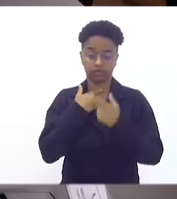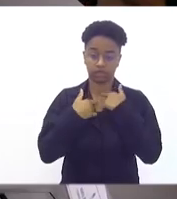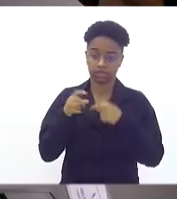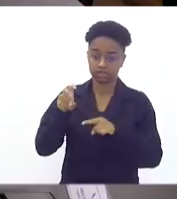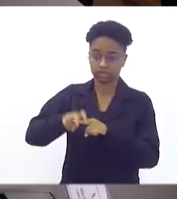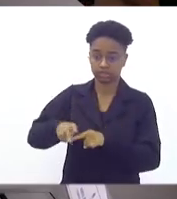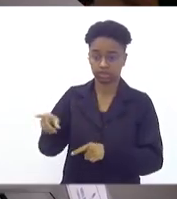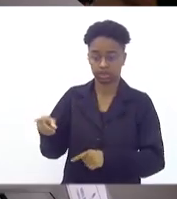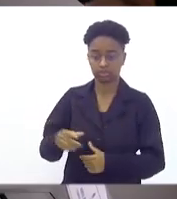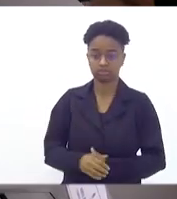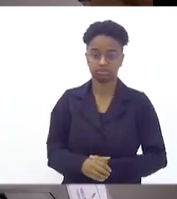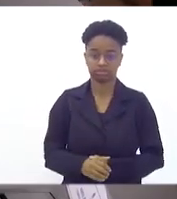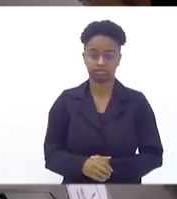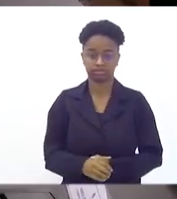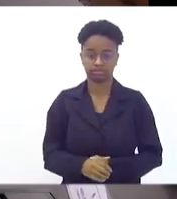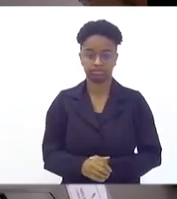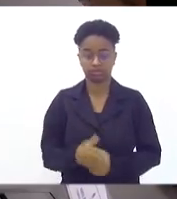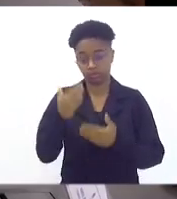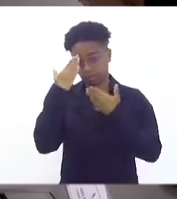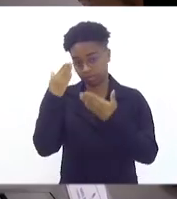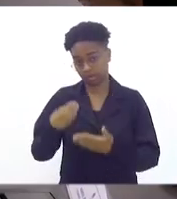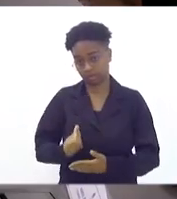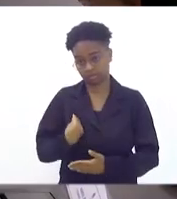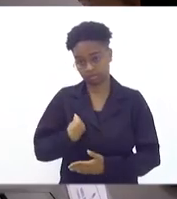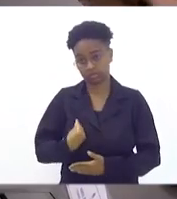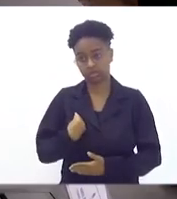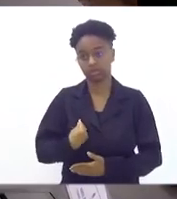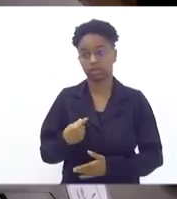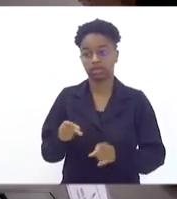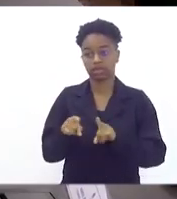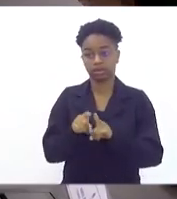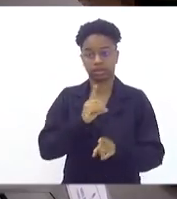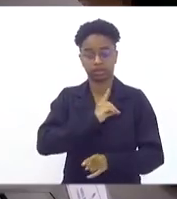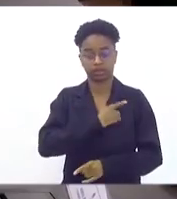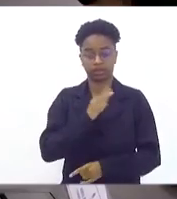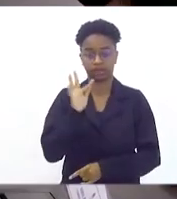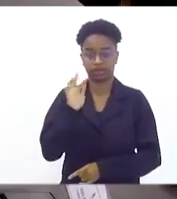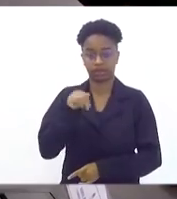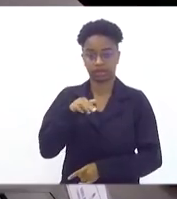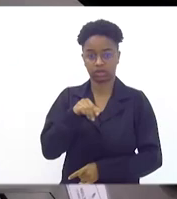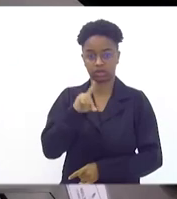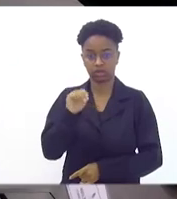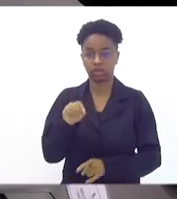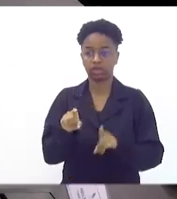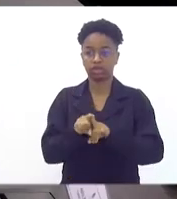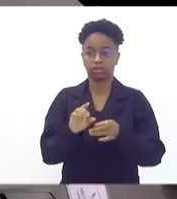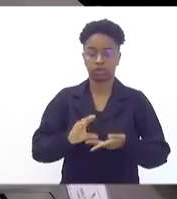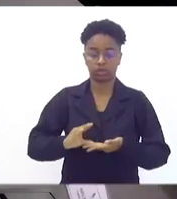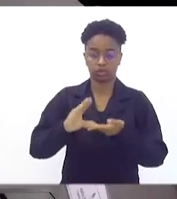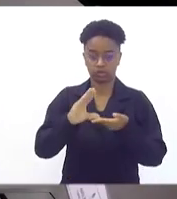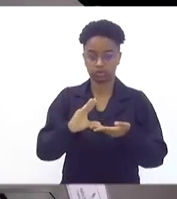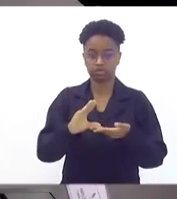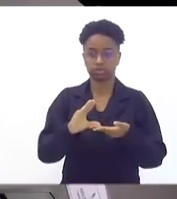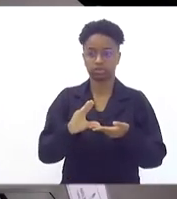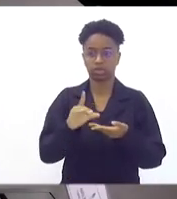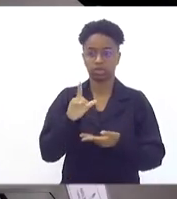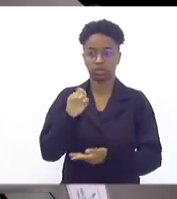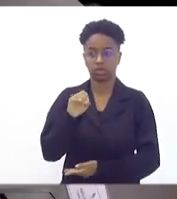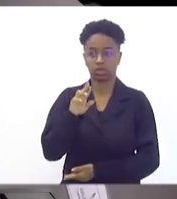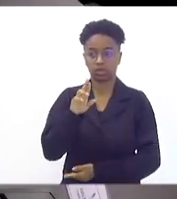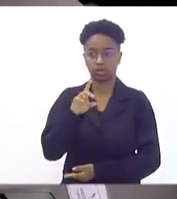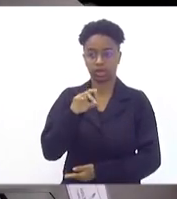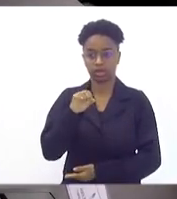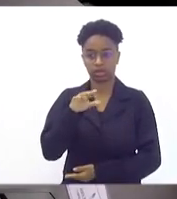assento aqui a mesa obrigado pela presença obrigado delegado Fernando Obrigado Conselheiro Vicente Loureiro